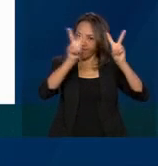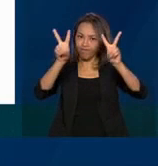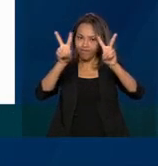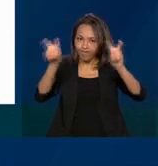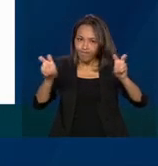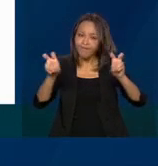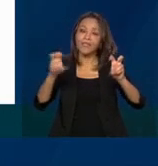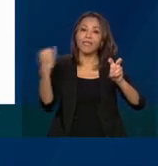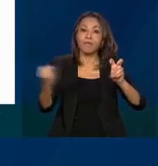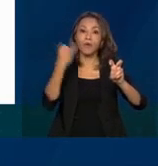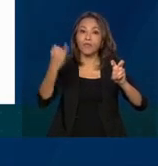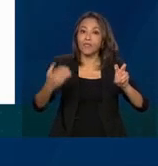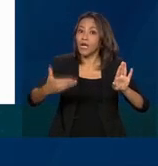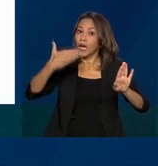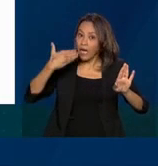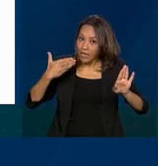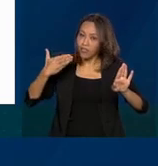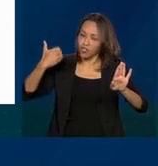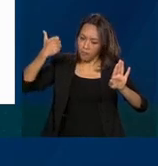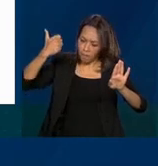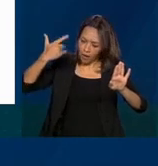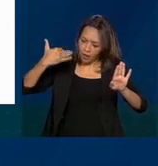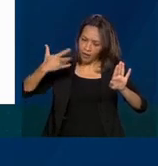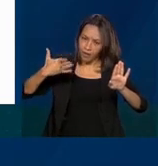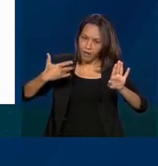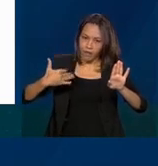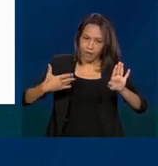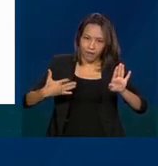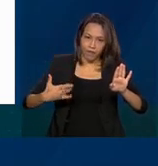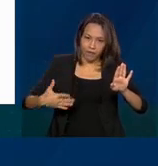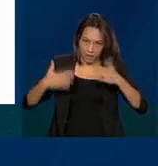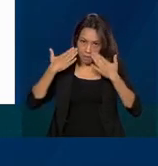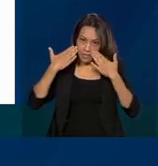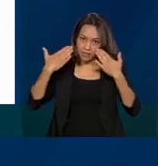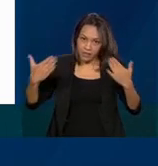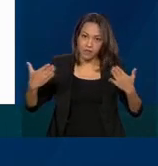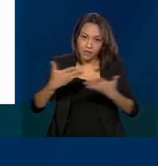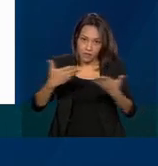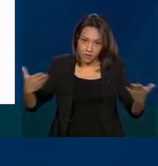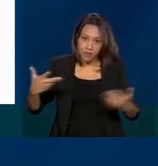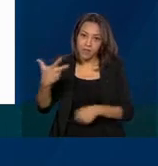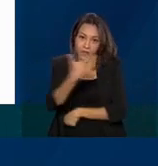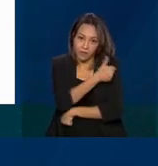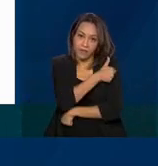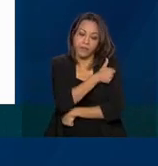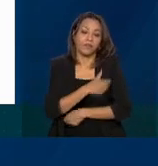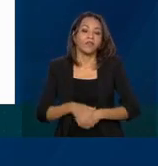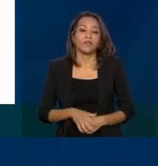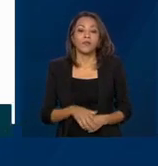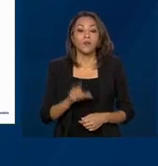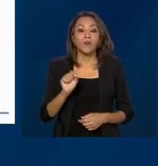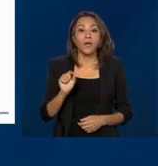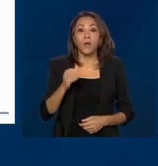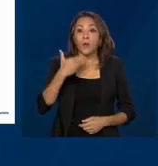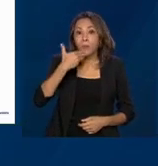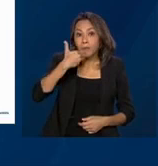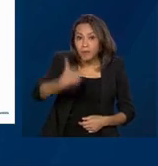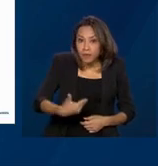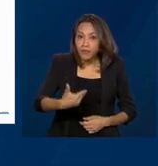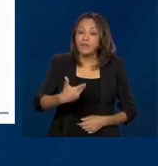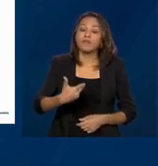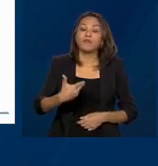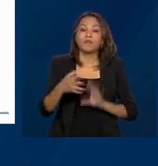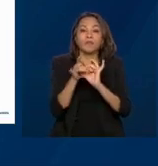também, antes de eu iniciar propriamente dita a apresentação das vacinas, é que o pedido de autorização de